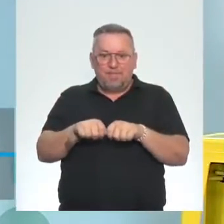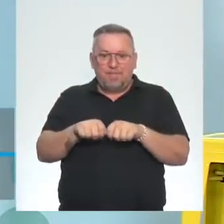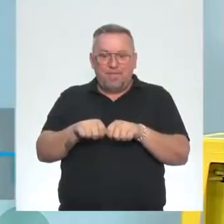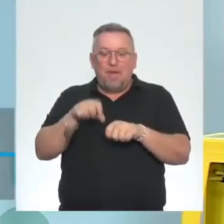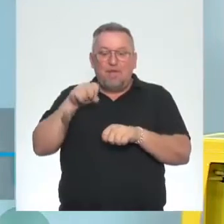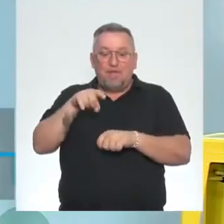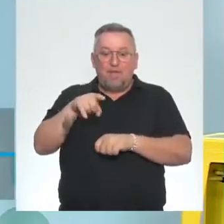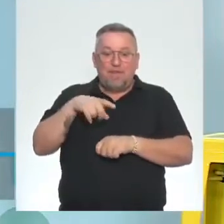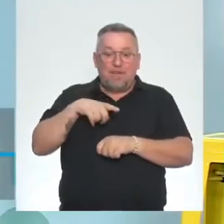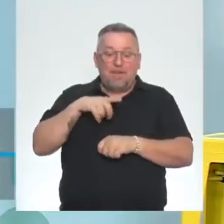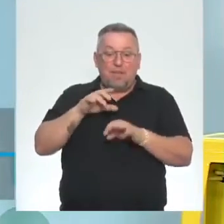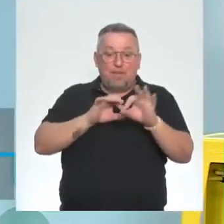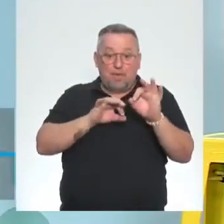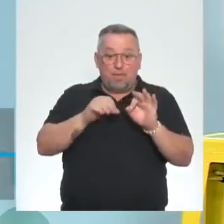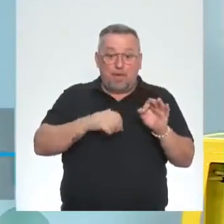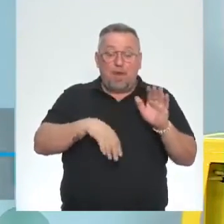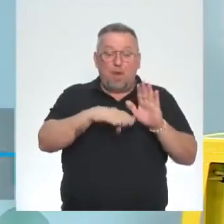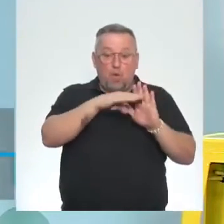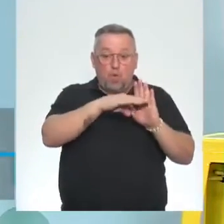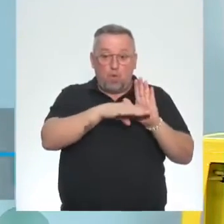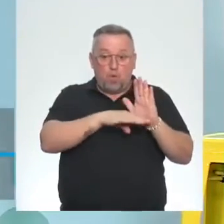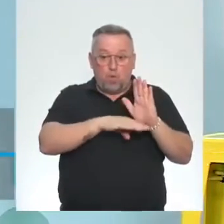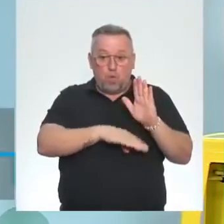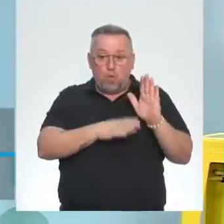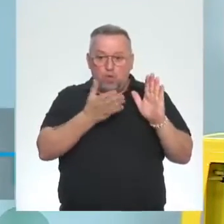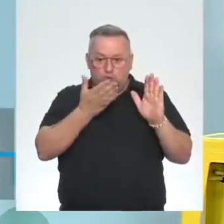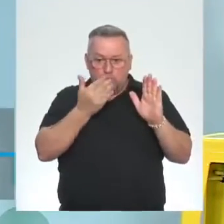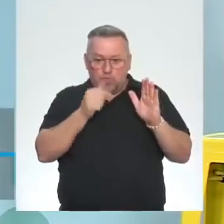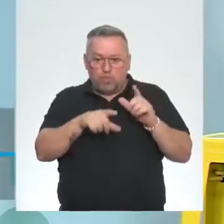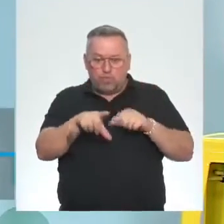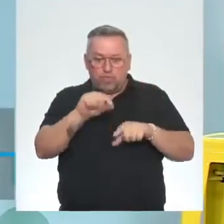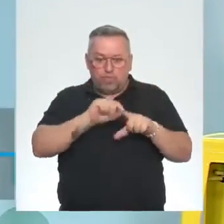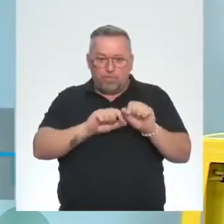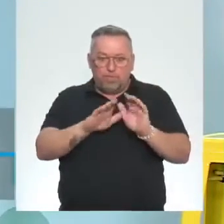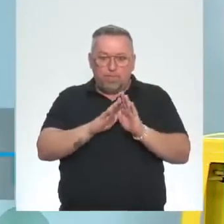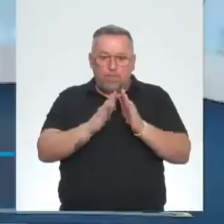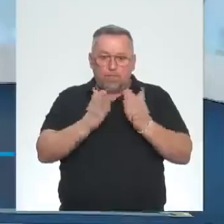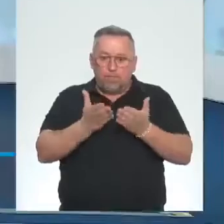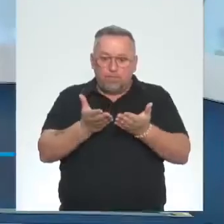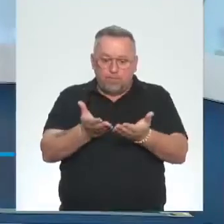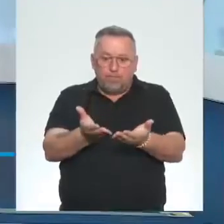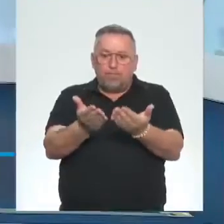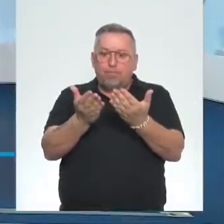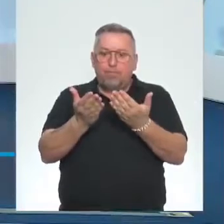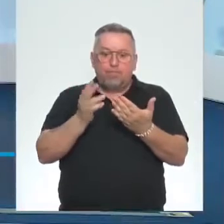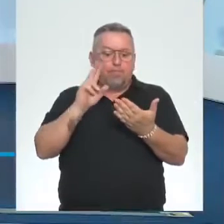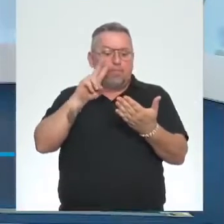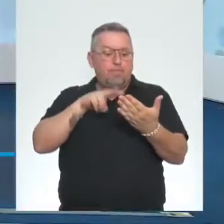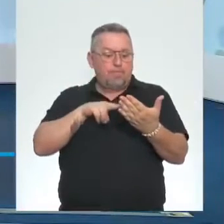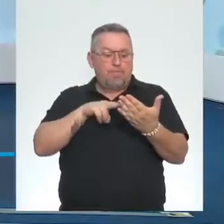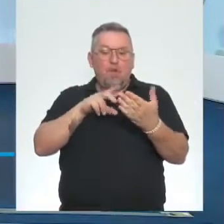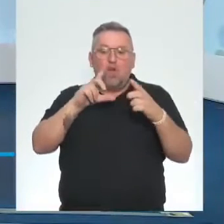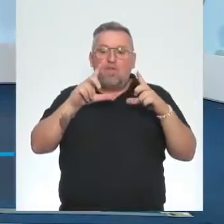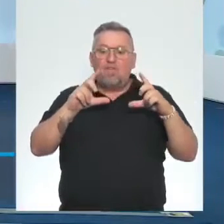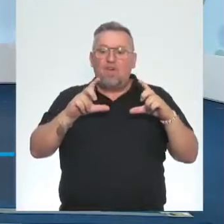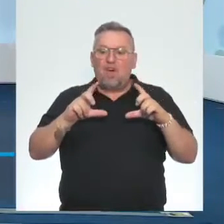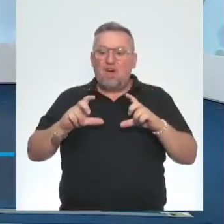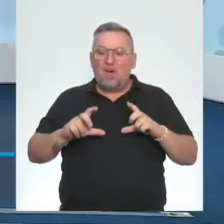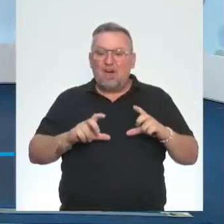se você quiser montar um cardápio, às vezes você pode fazer ali um retrato ali, colocar uma imagem que fica mais,